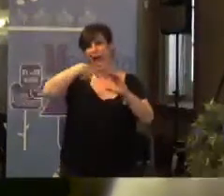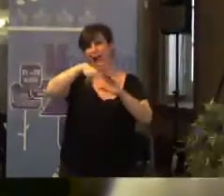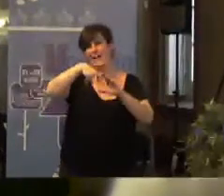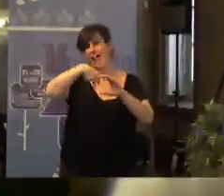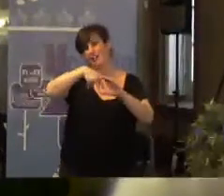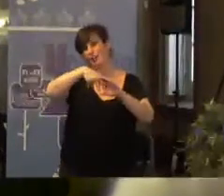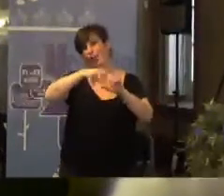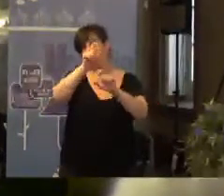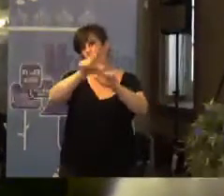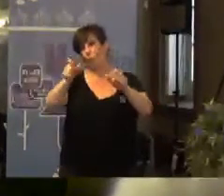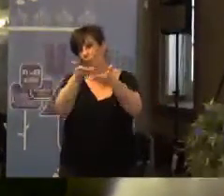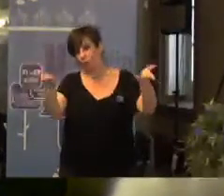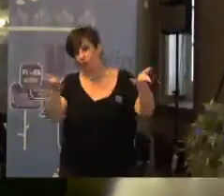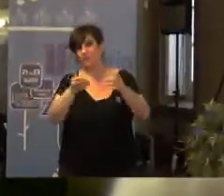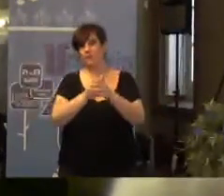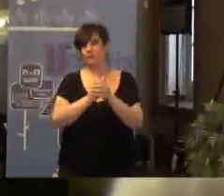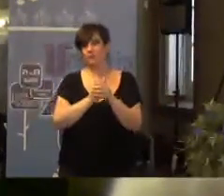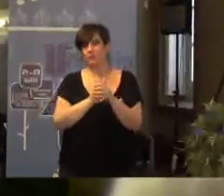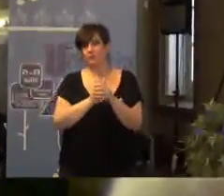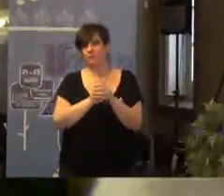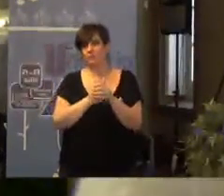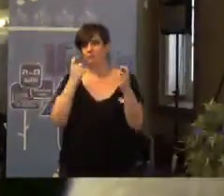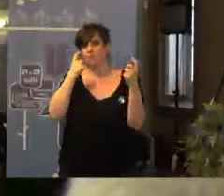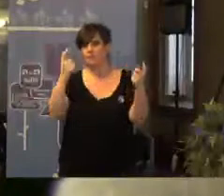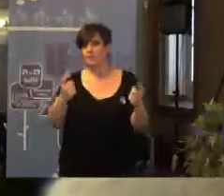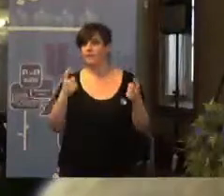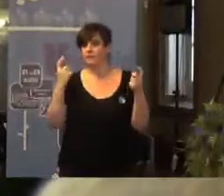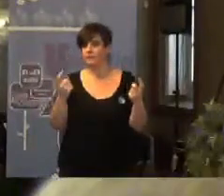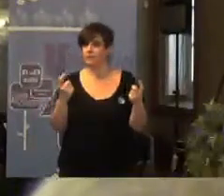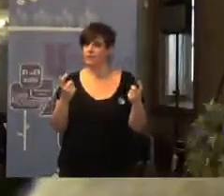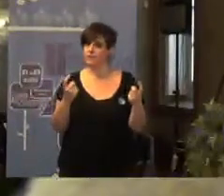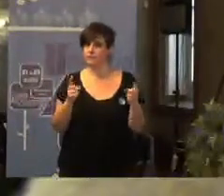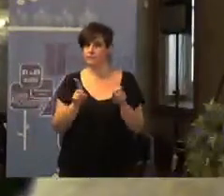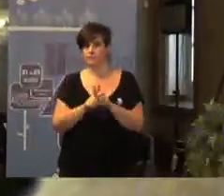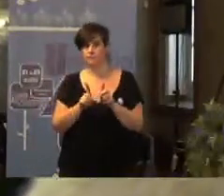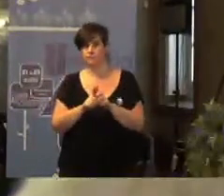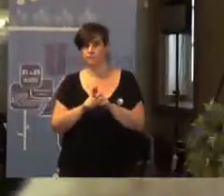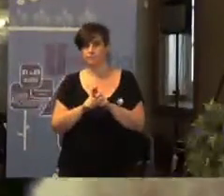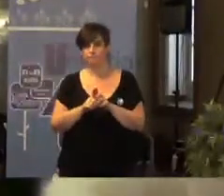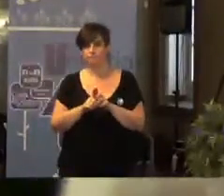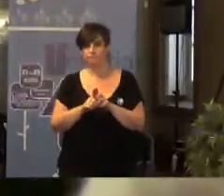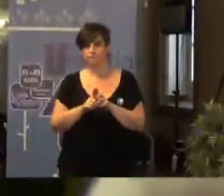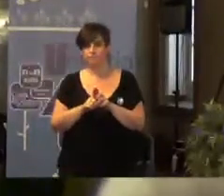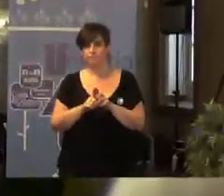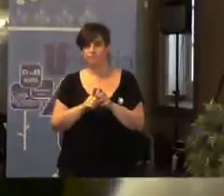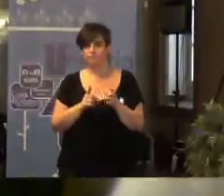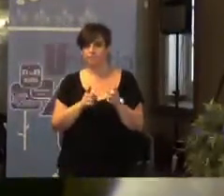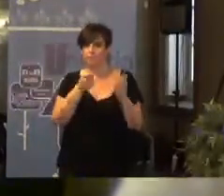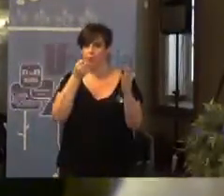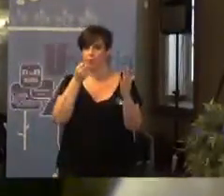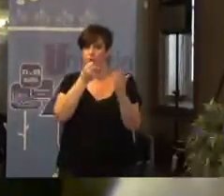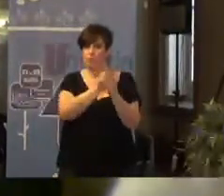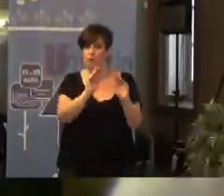anarcopopulistas, para simplificar, que têm, assim como resumo, no fundo o que eles têm em comum é